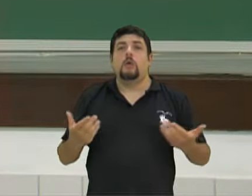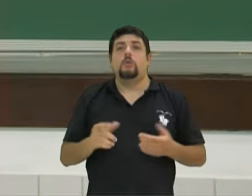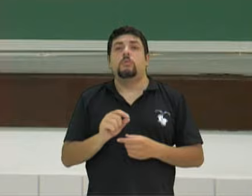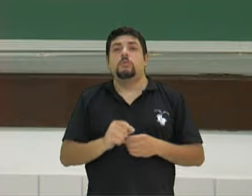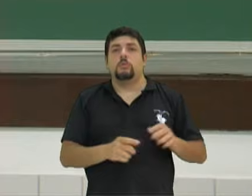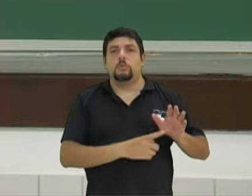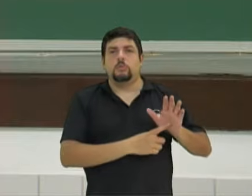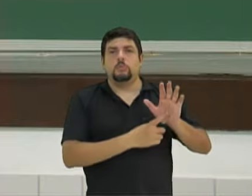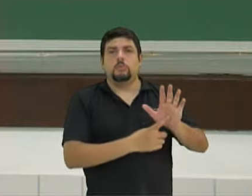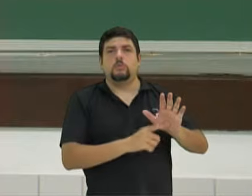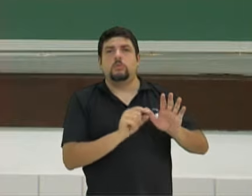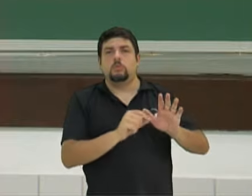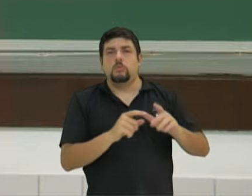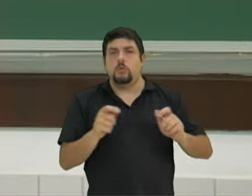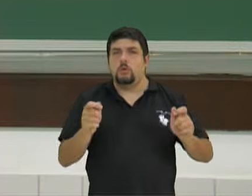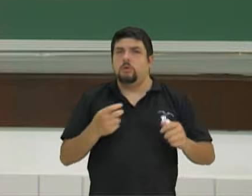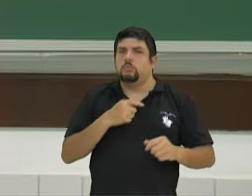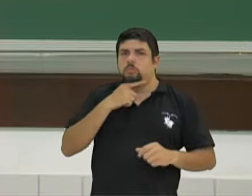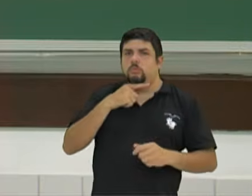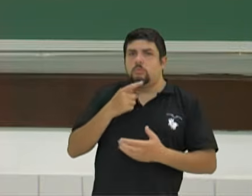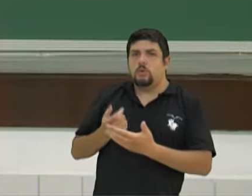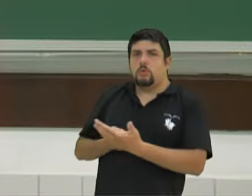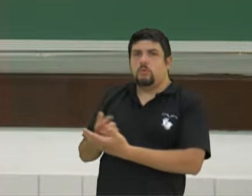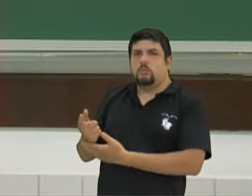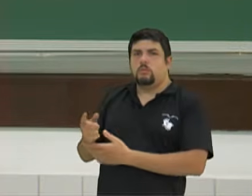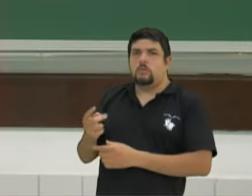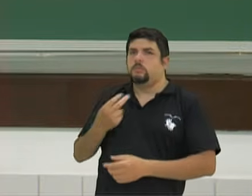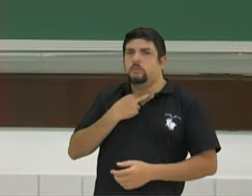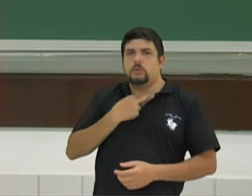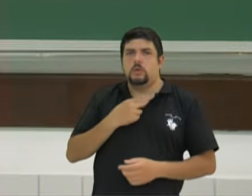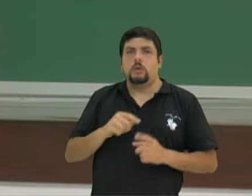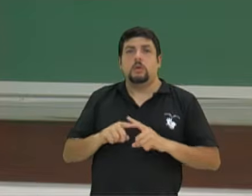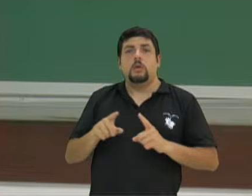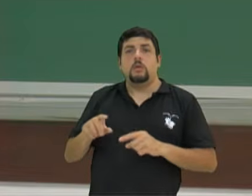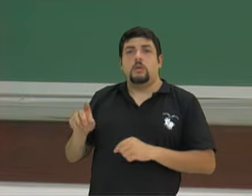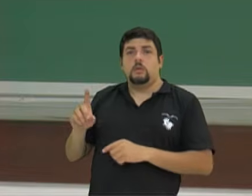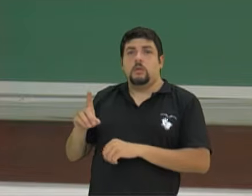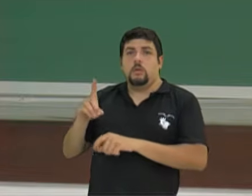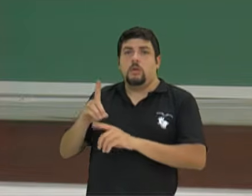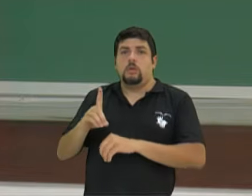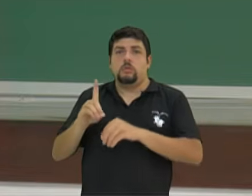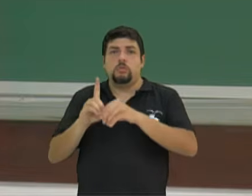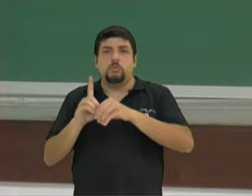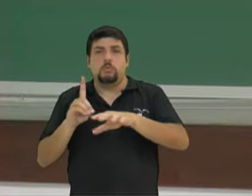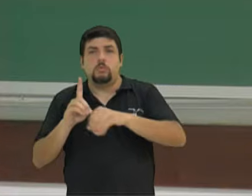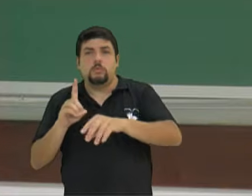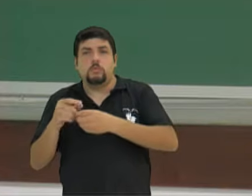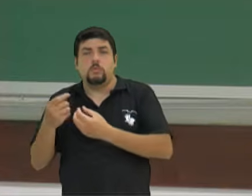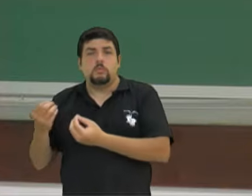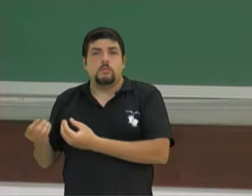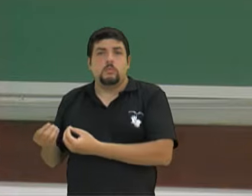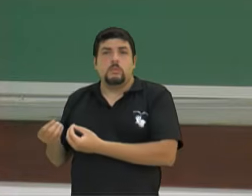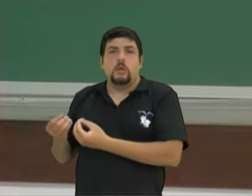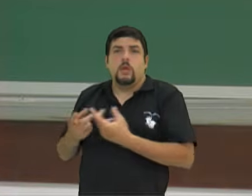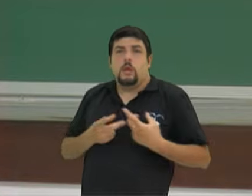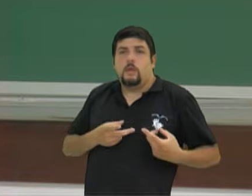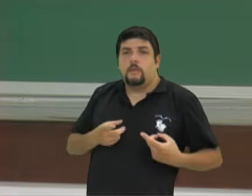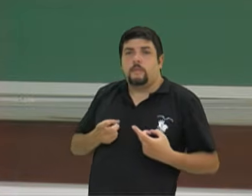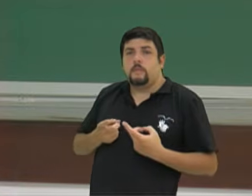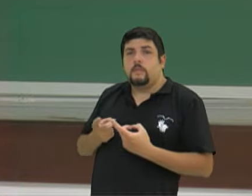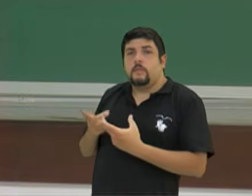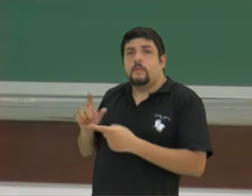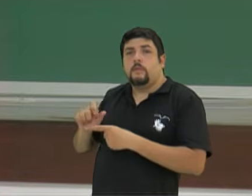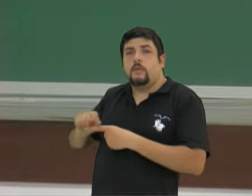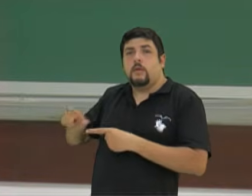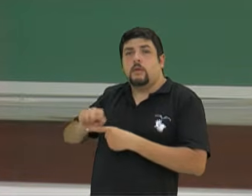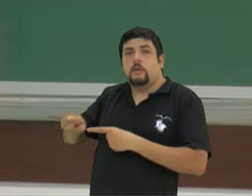exibidor não podia mais comprar, e sim alugar de um distribuidor. Tá? Então, assim, com isso, o que acarretava,